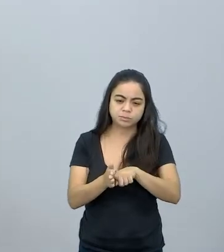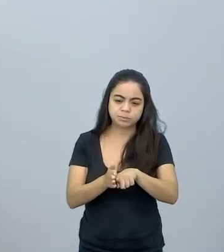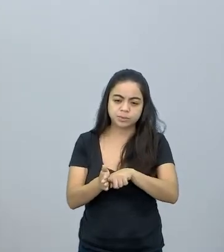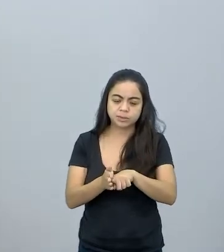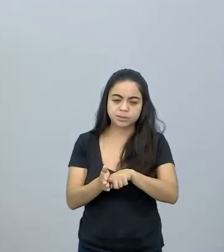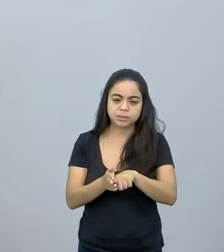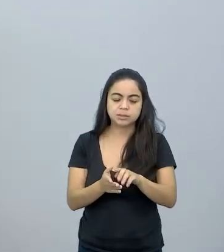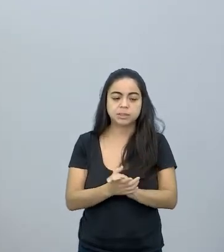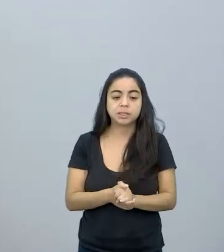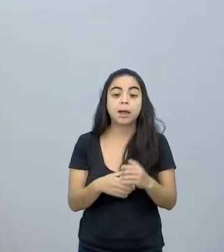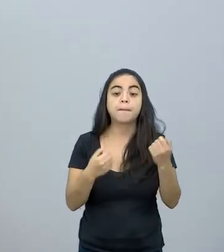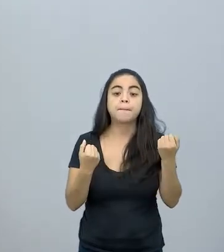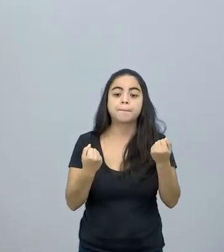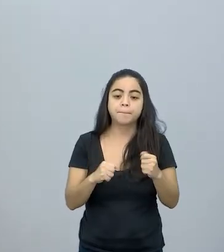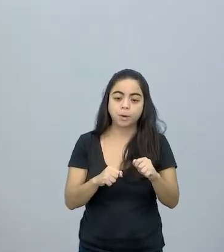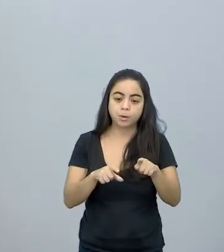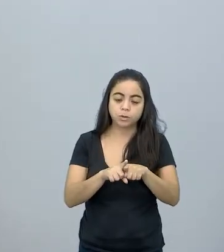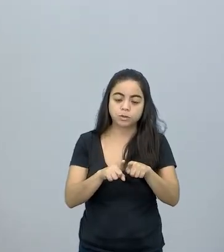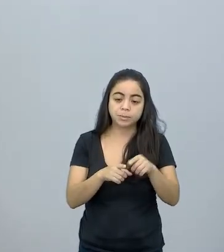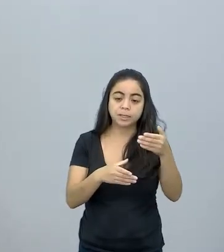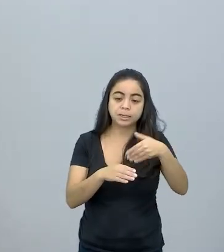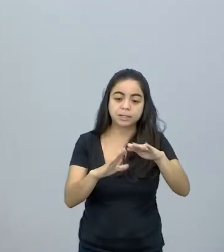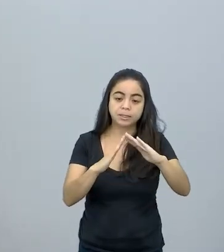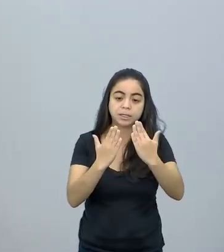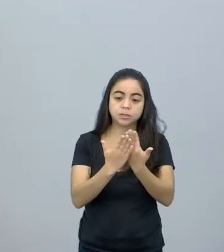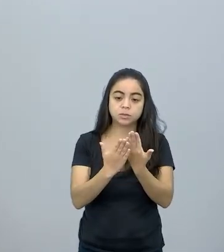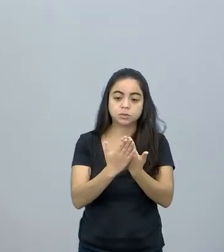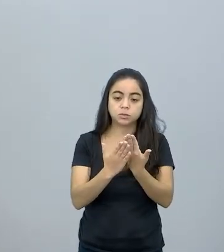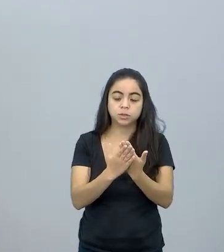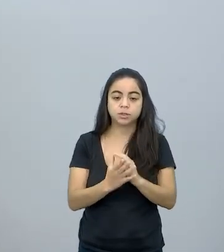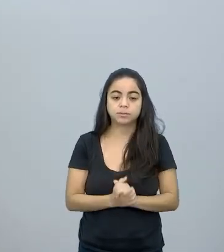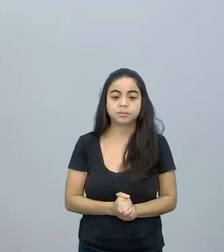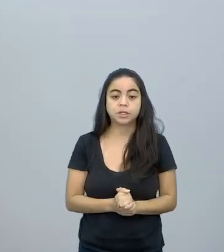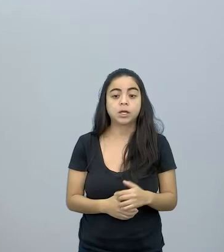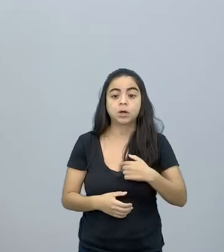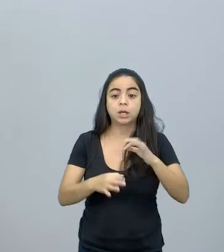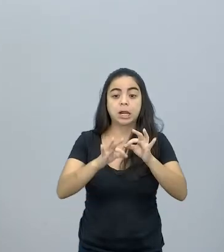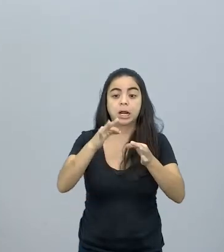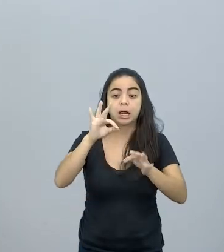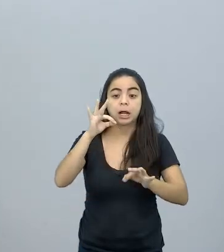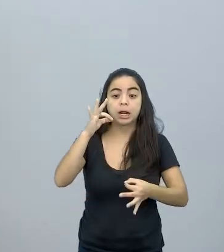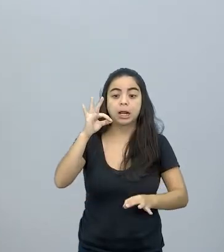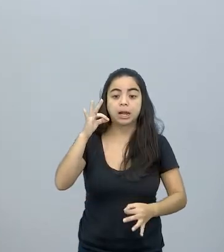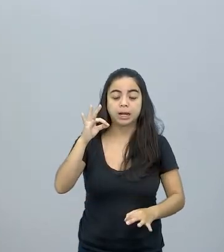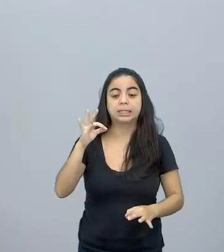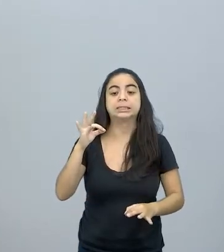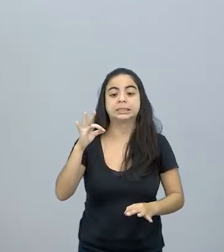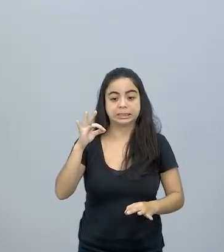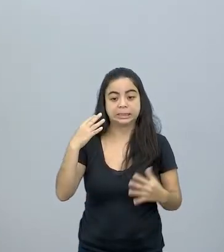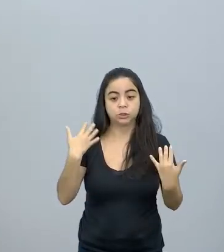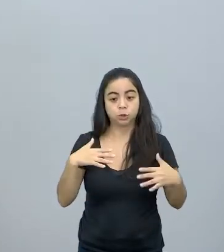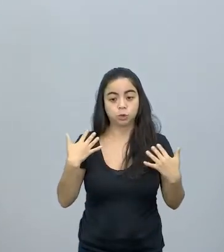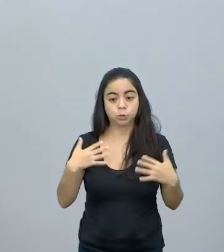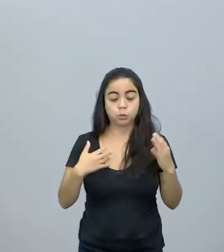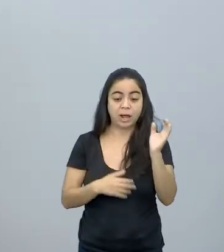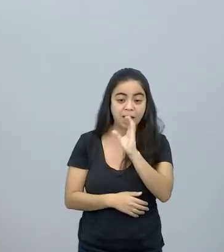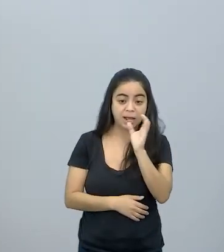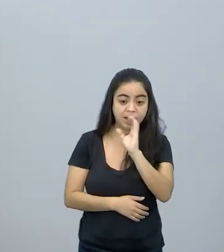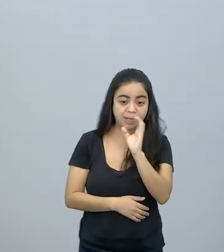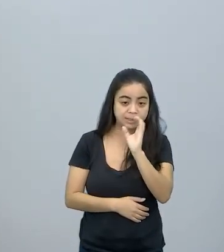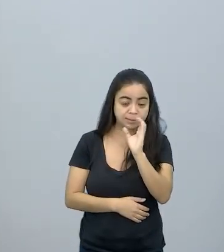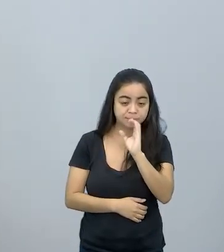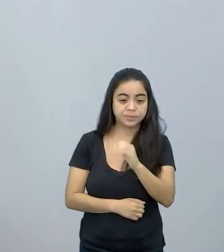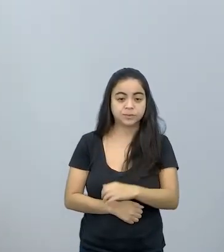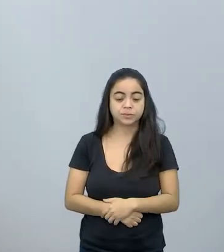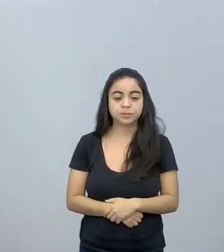e que pode ser feito na escola também. Vocês estão vendo que eu estou falando muita coisa e até de uma forma acelerada ou